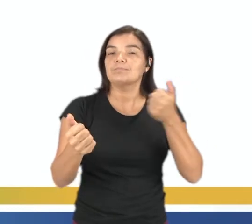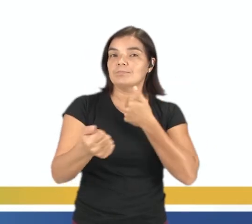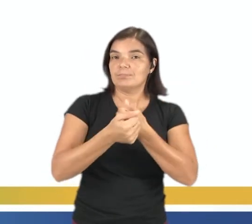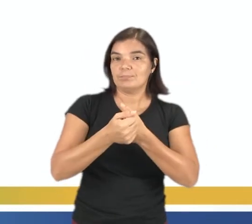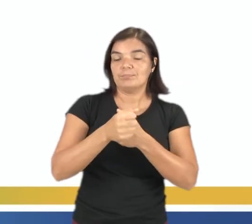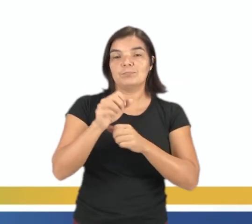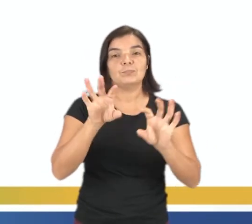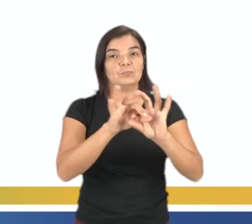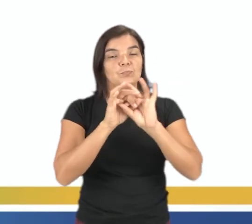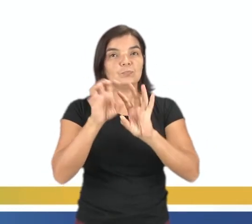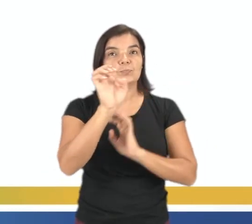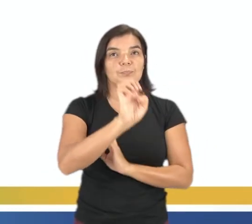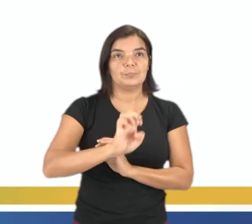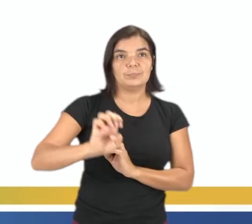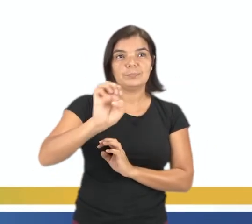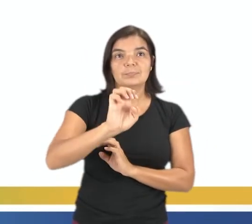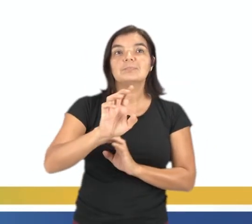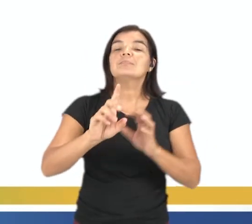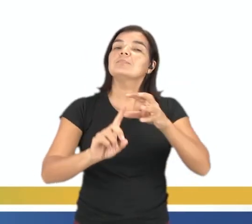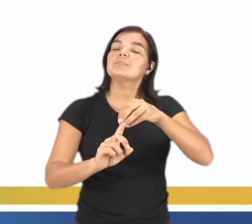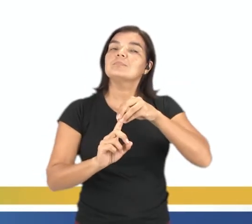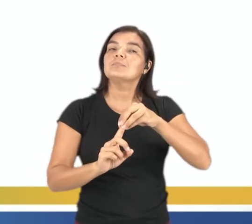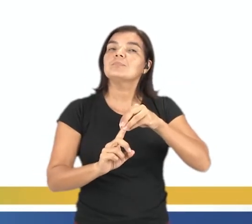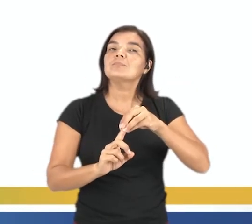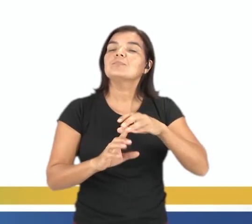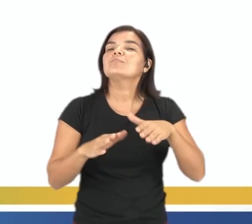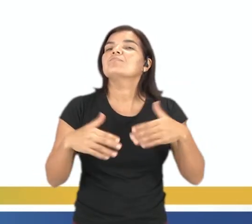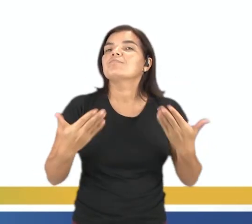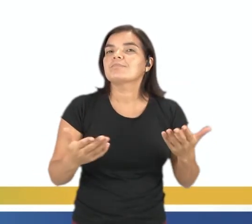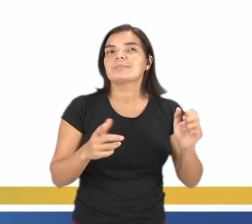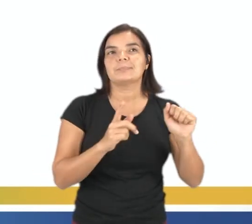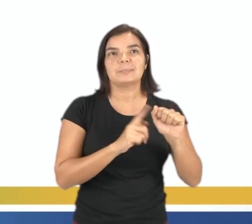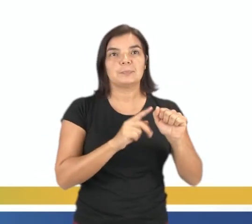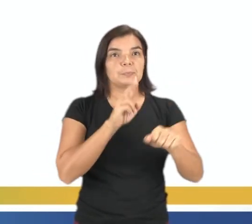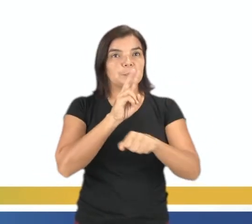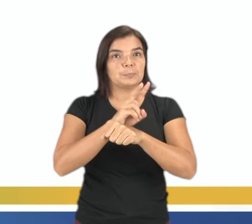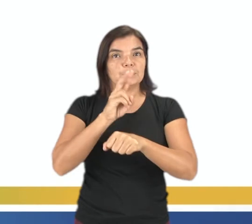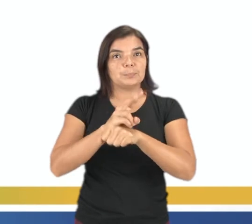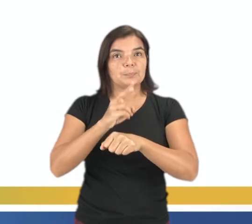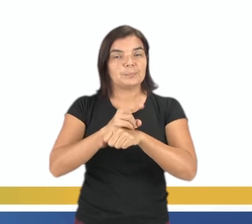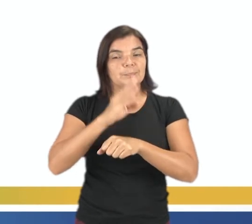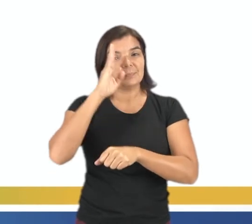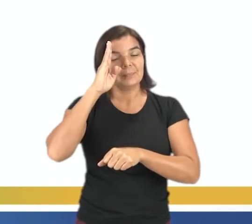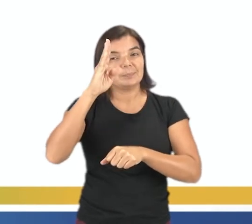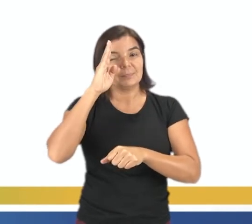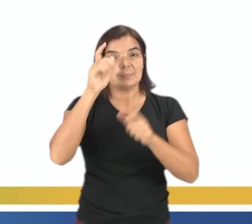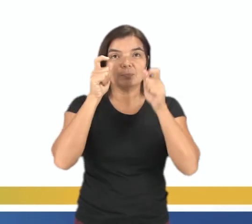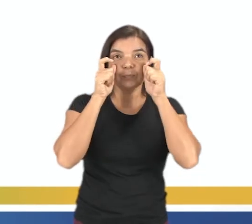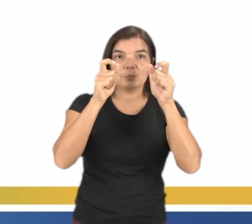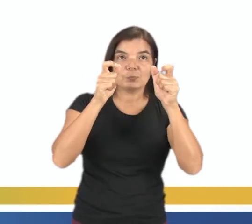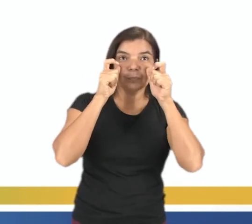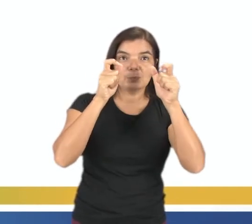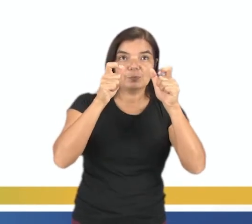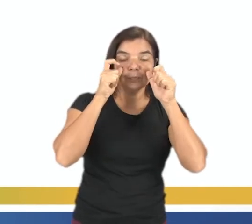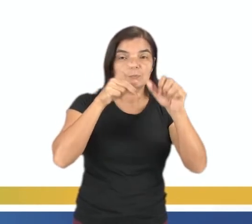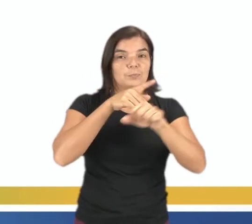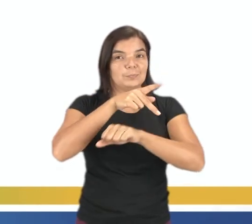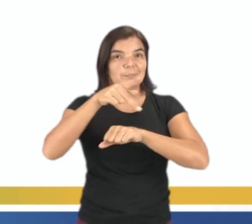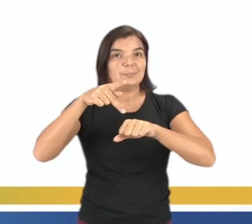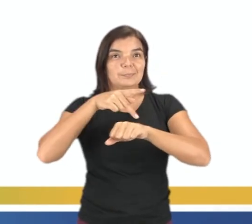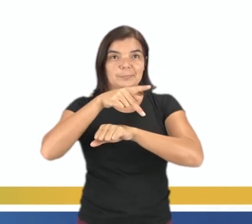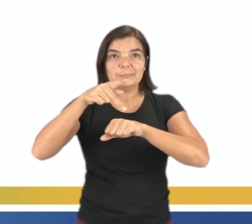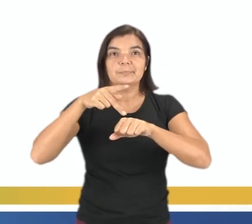continentes e a União Europeia. E tem como objetivos, letra A, proteger preferencialmente